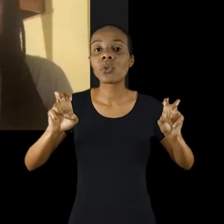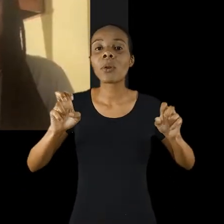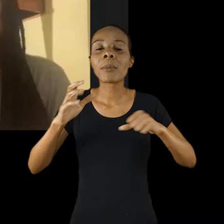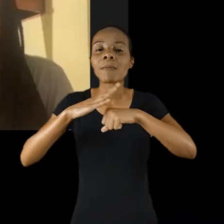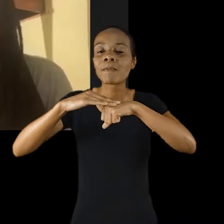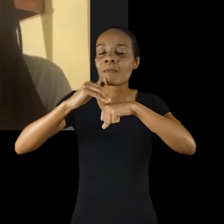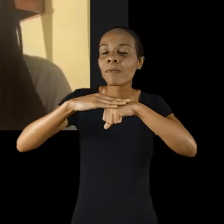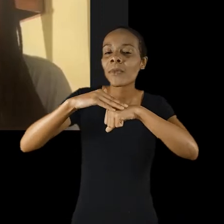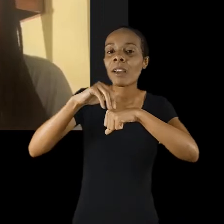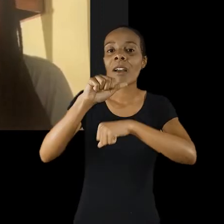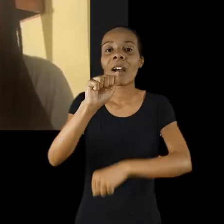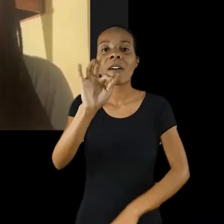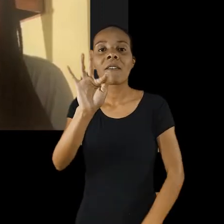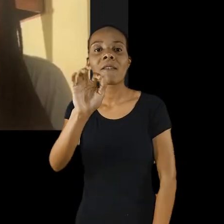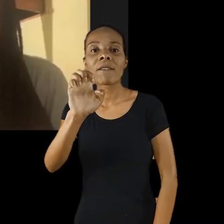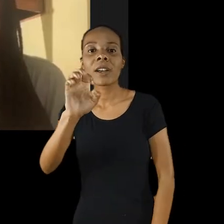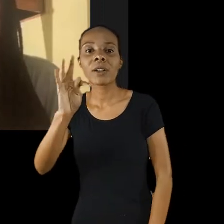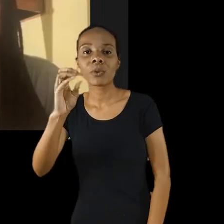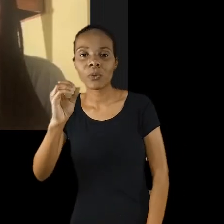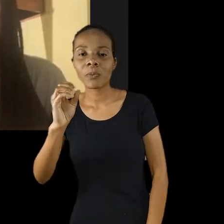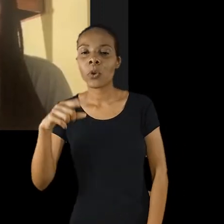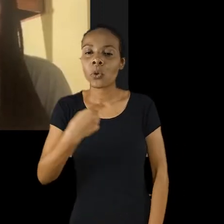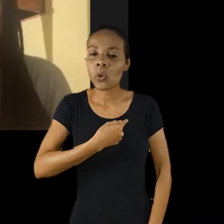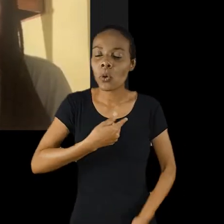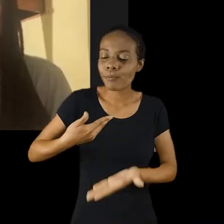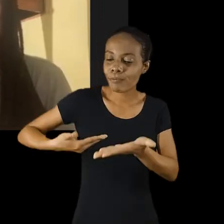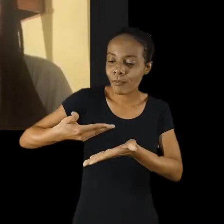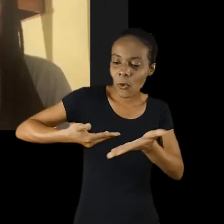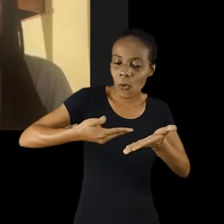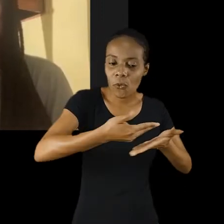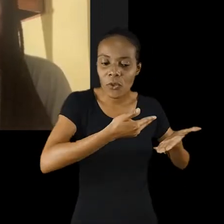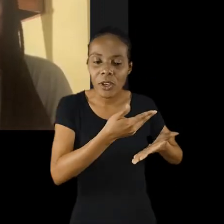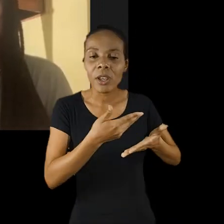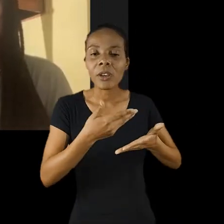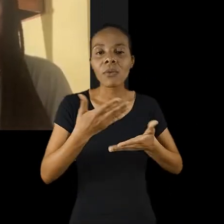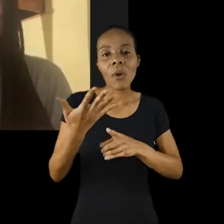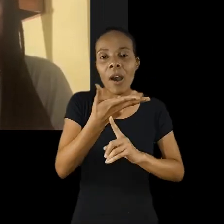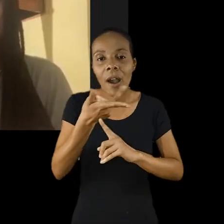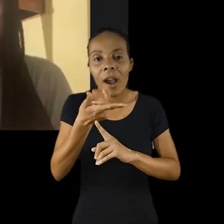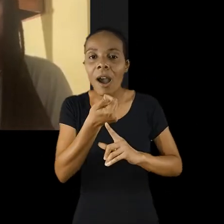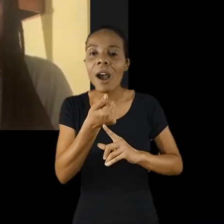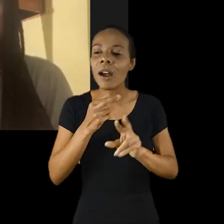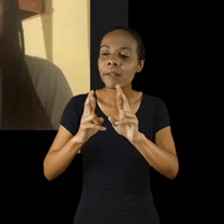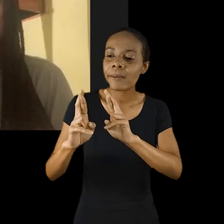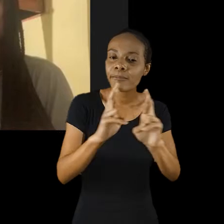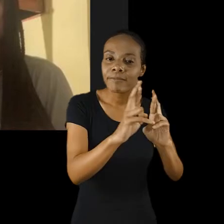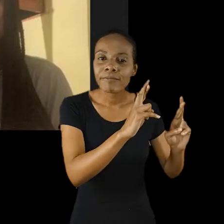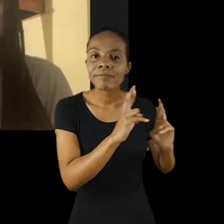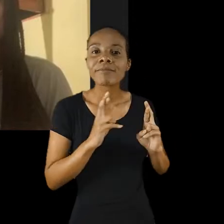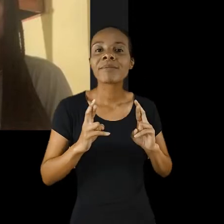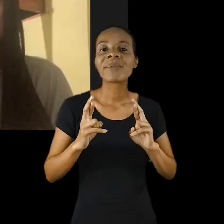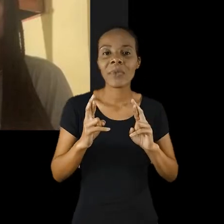através dos nossos convívios, né, através da nossa arte, através dessas relações que a gente vai estabelecendo,